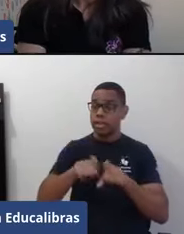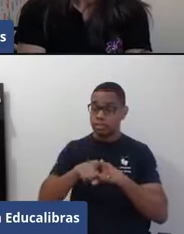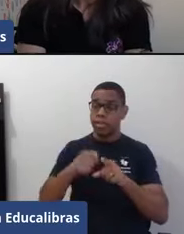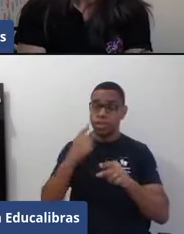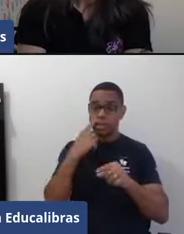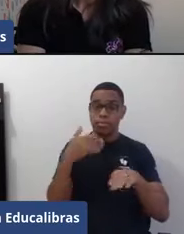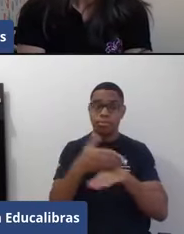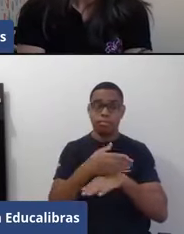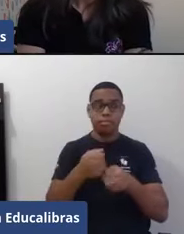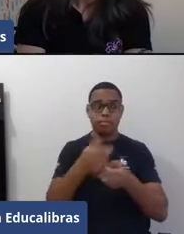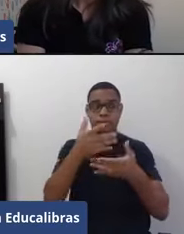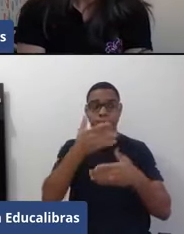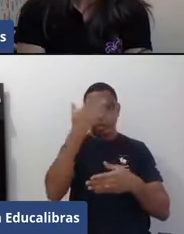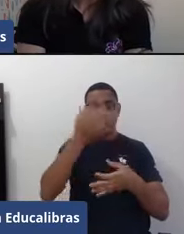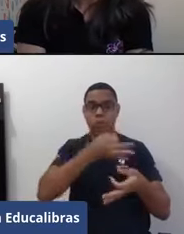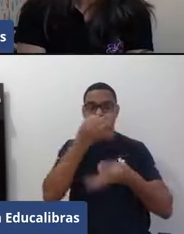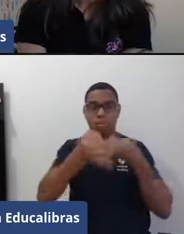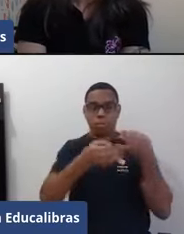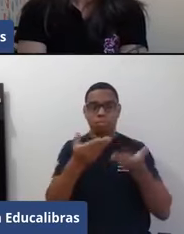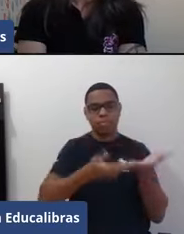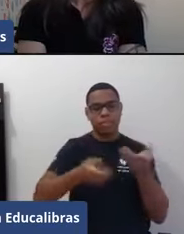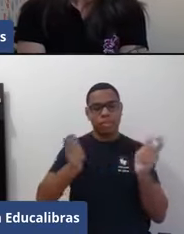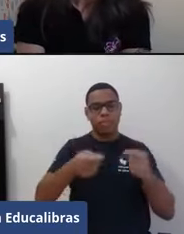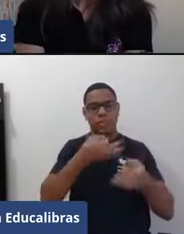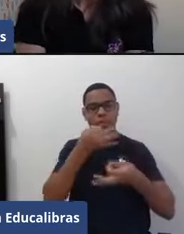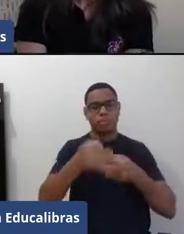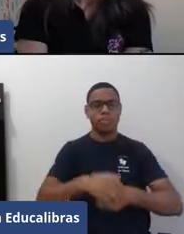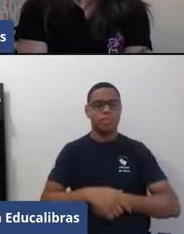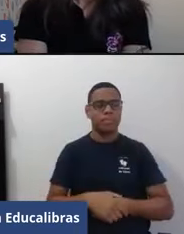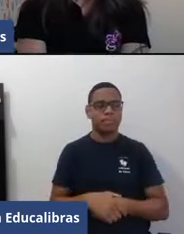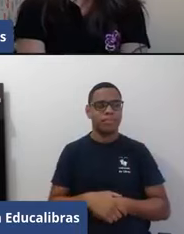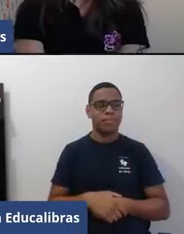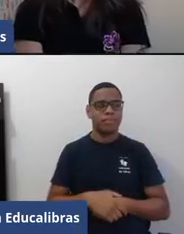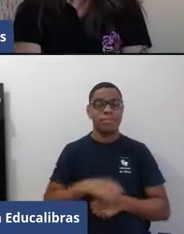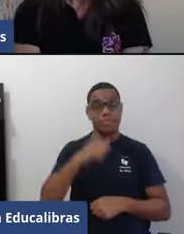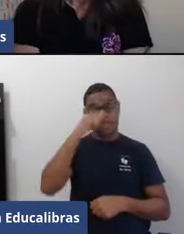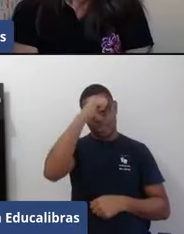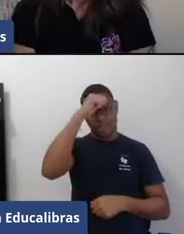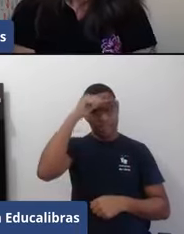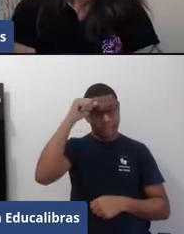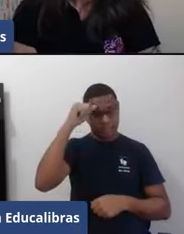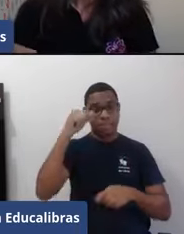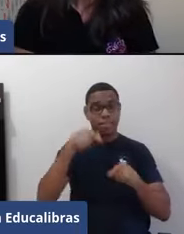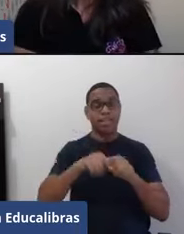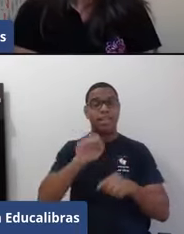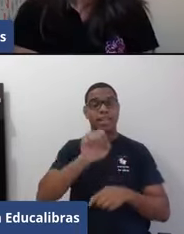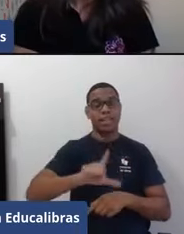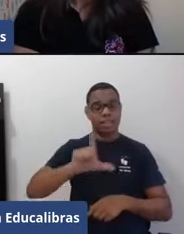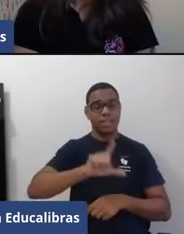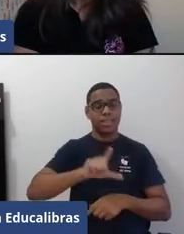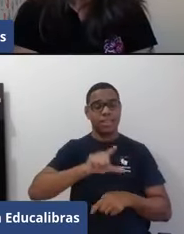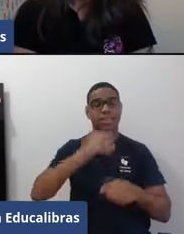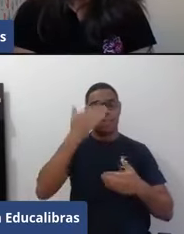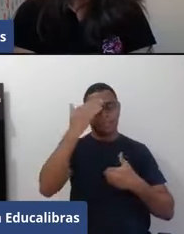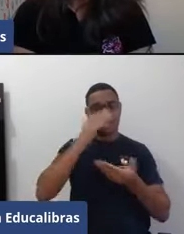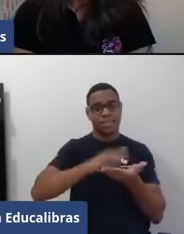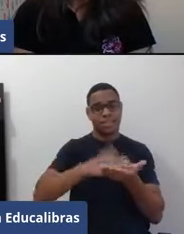que contribuíram aí, que tem muita gente. Farei isso. Anderson do Calibras, Sim, obrigado por uma vez.